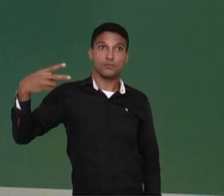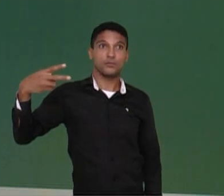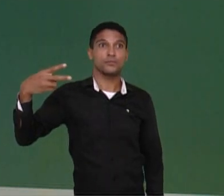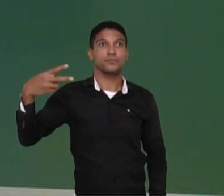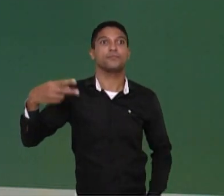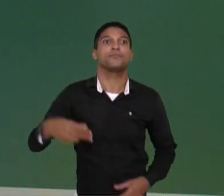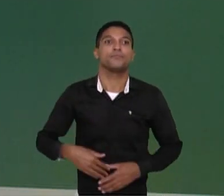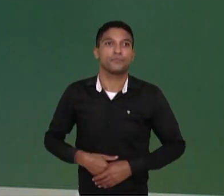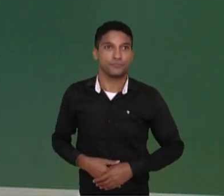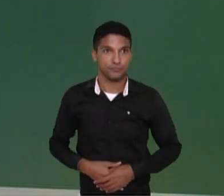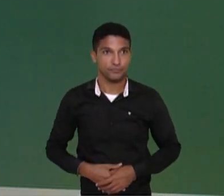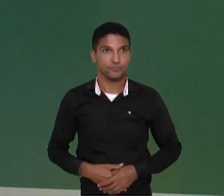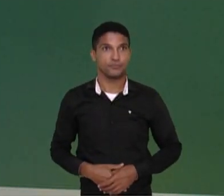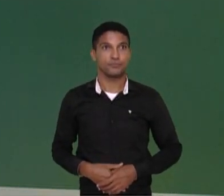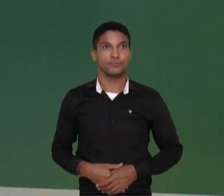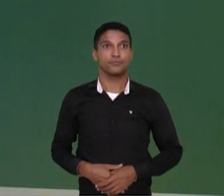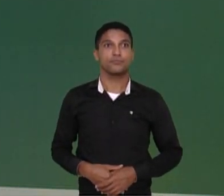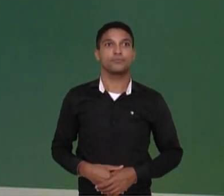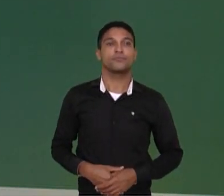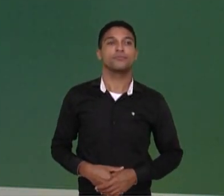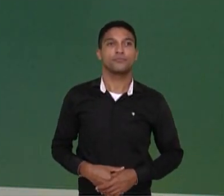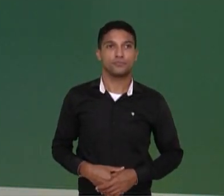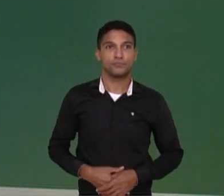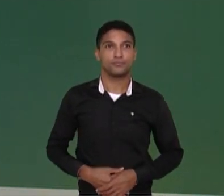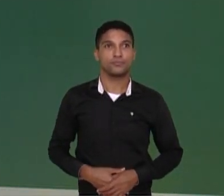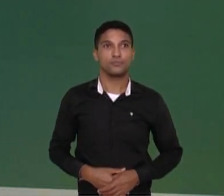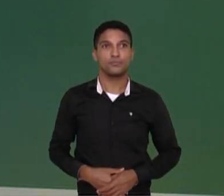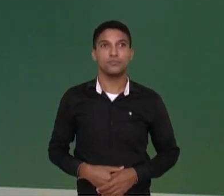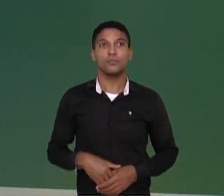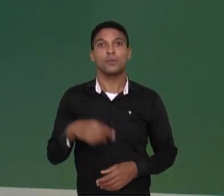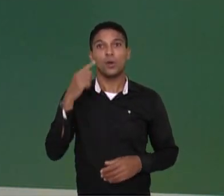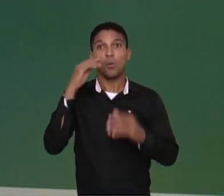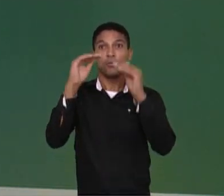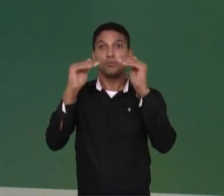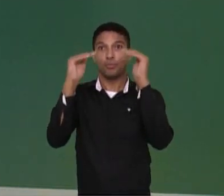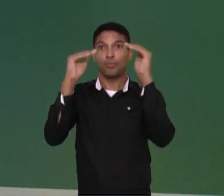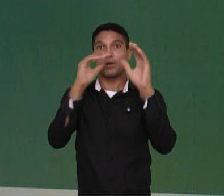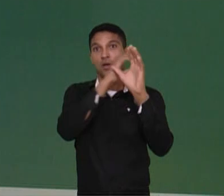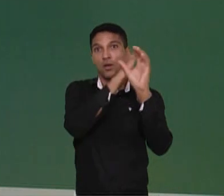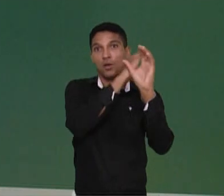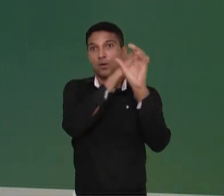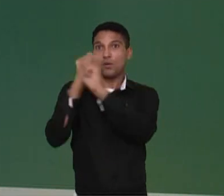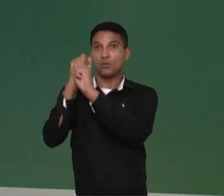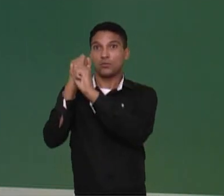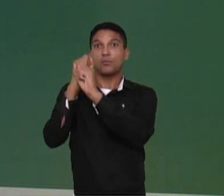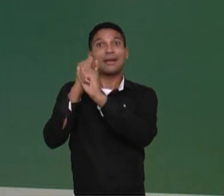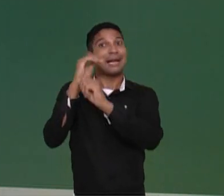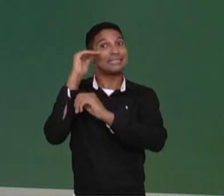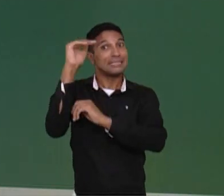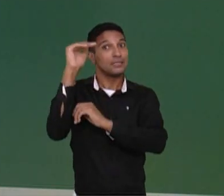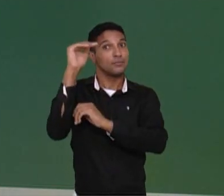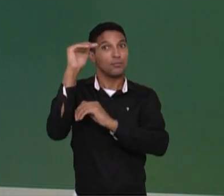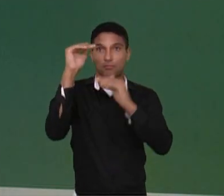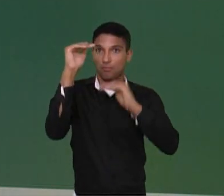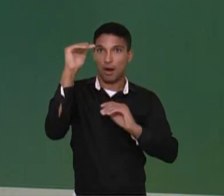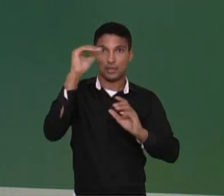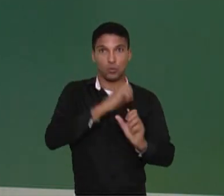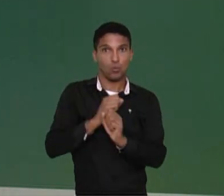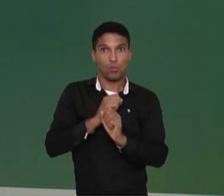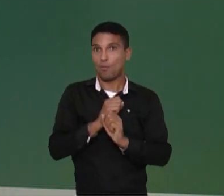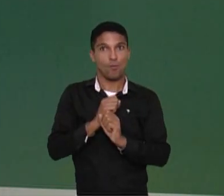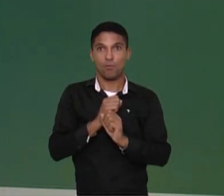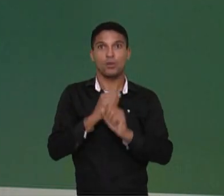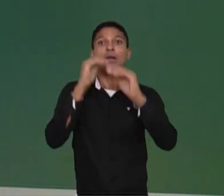vezes 7, 35. Quando eu somo as três frações, eu só somo numerador. Eu fico com